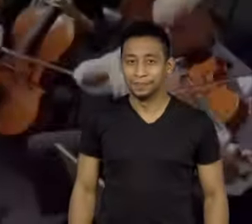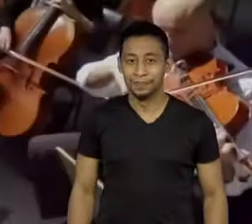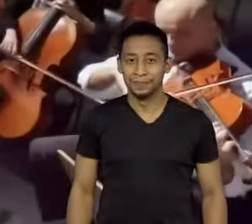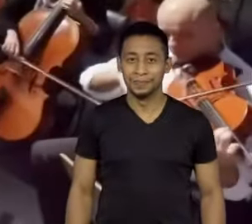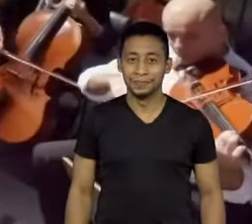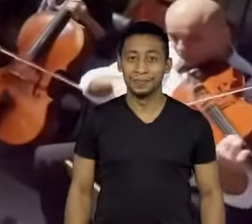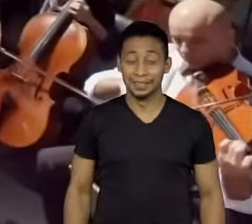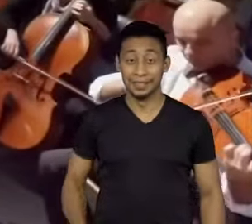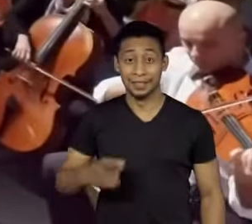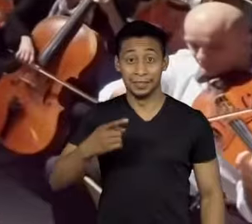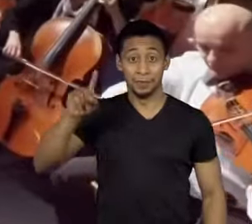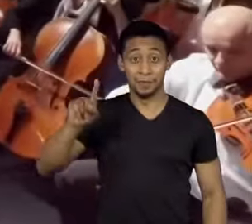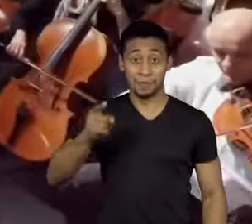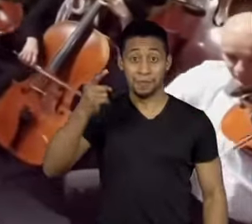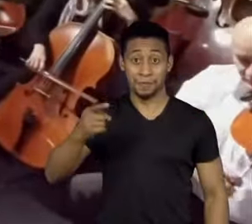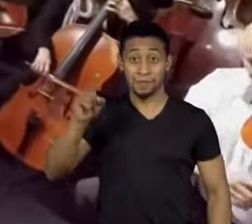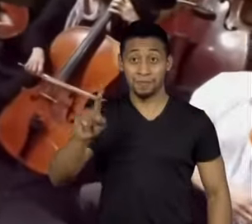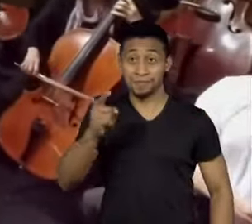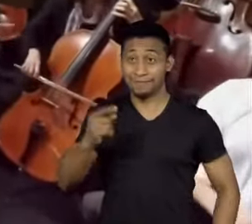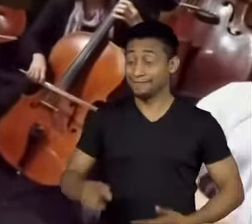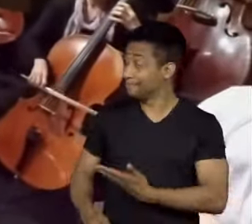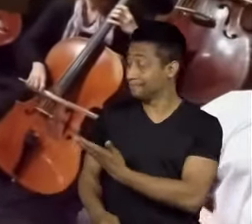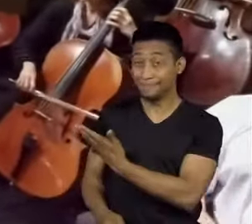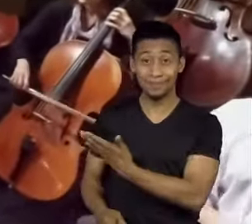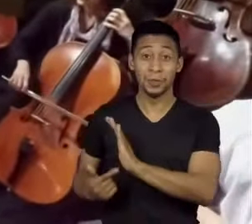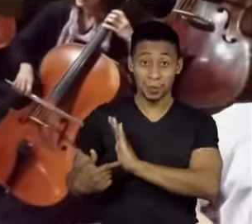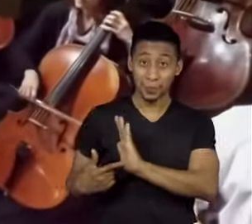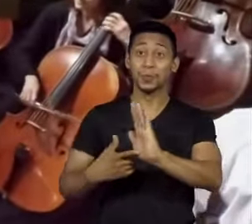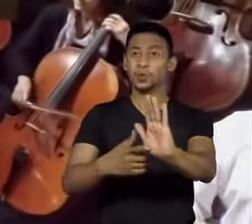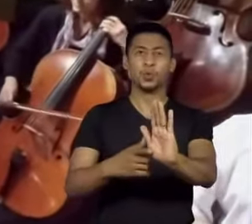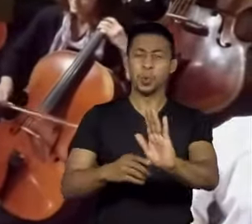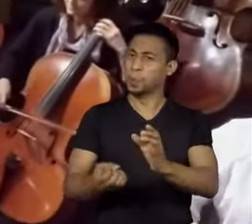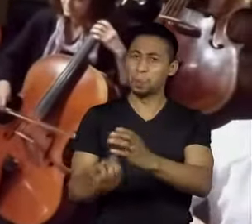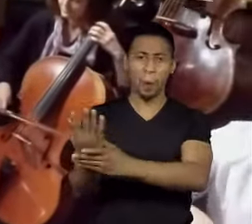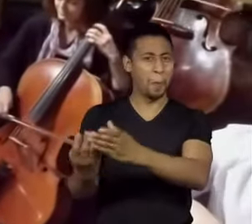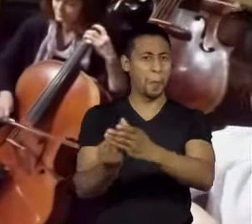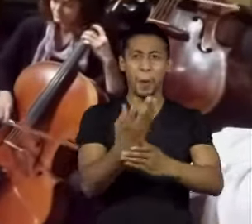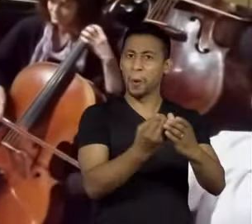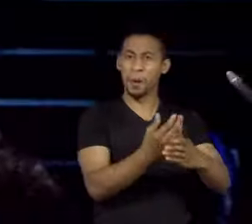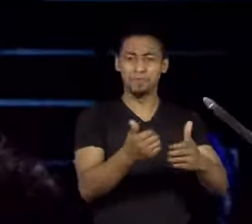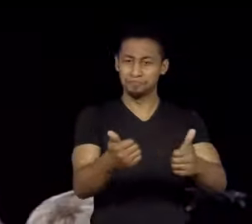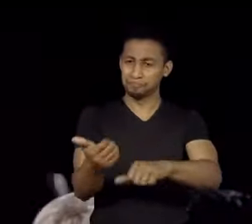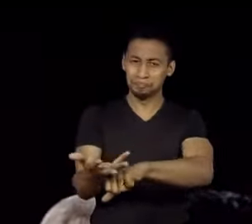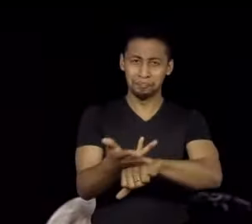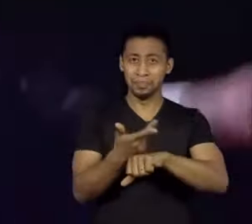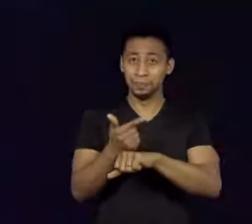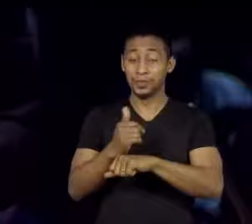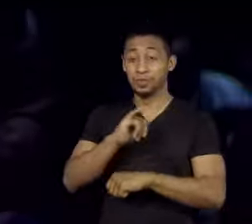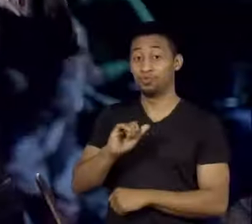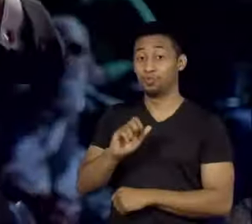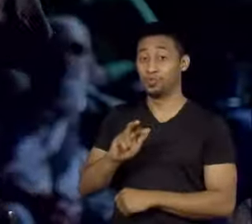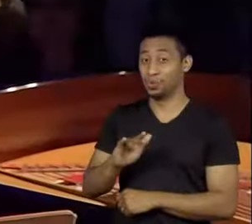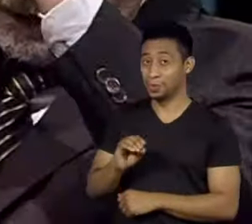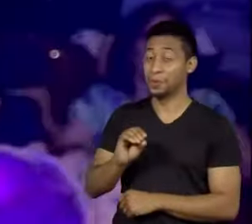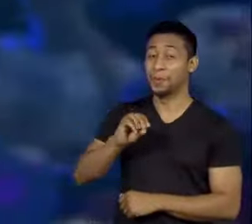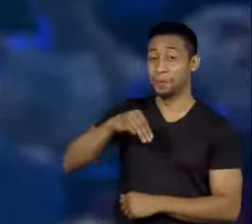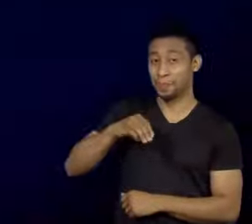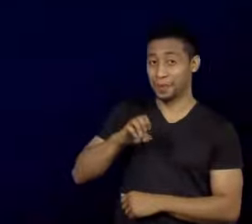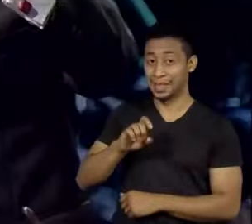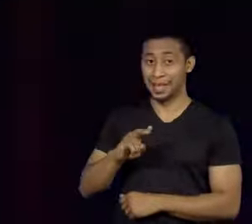No comando desse programa, que já revelou dezenas de talentos, está o maestro Júlio Medalha, um